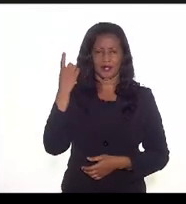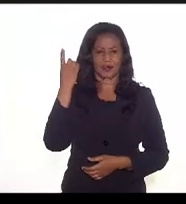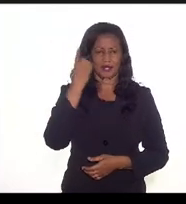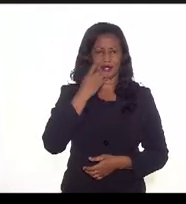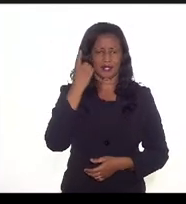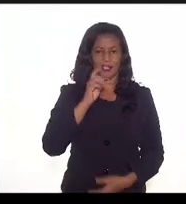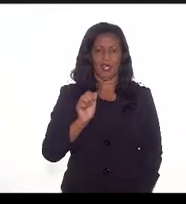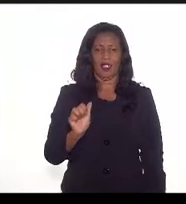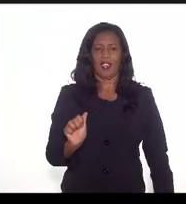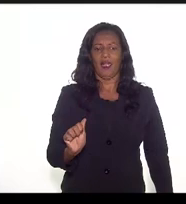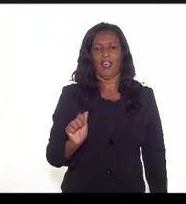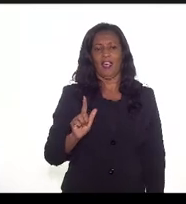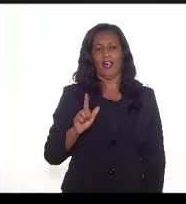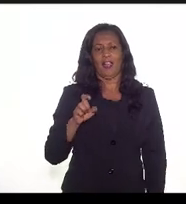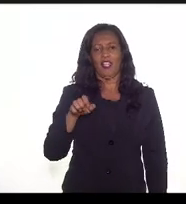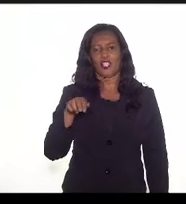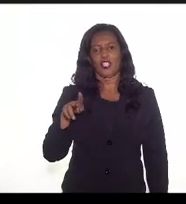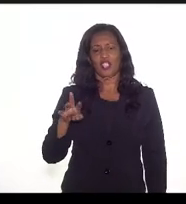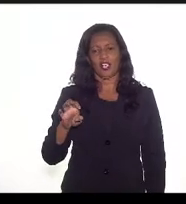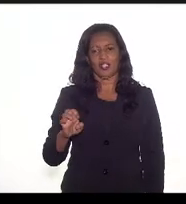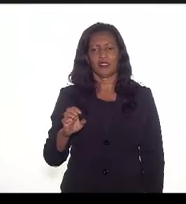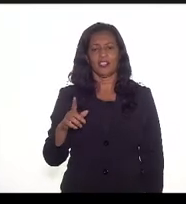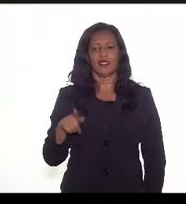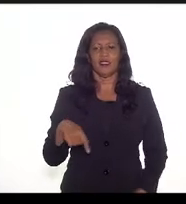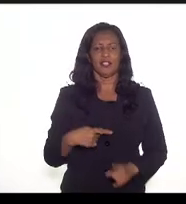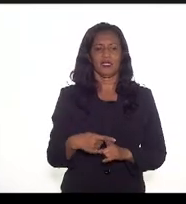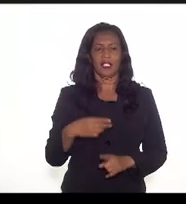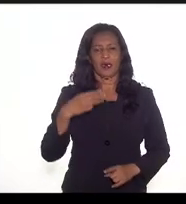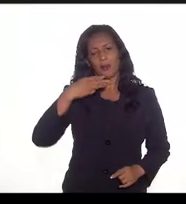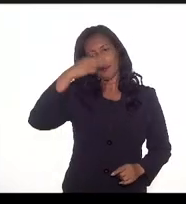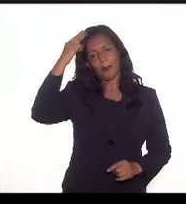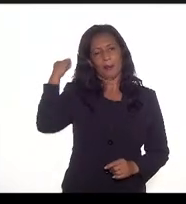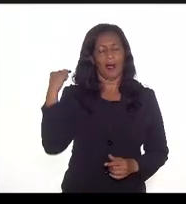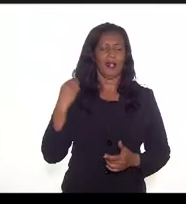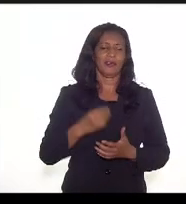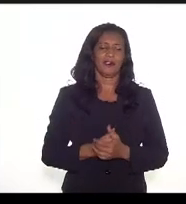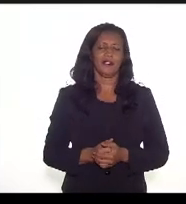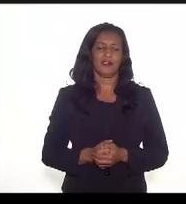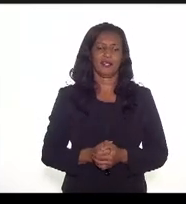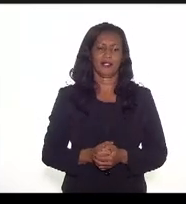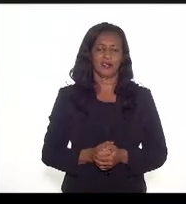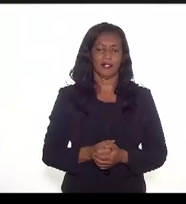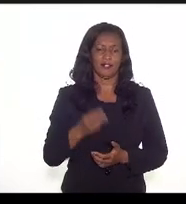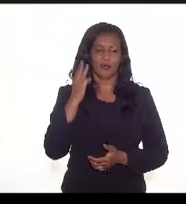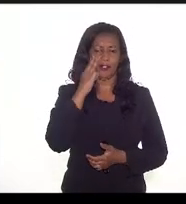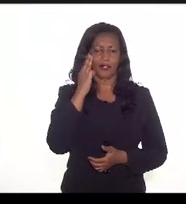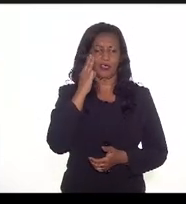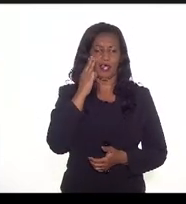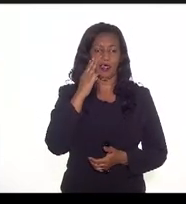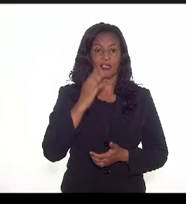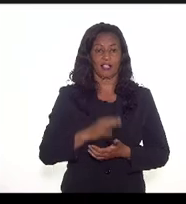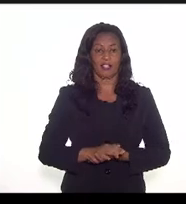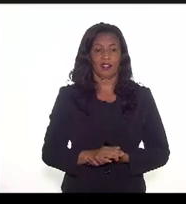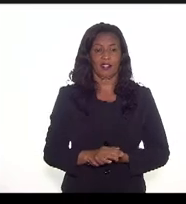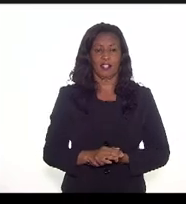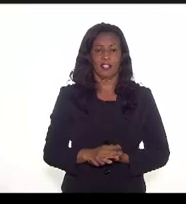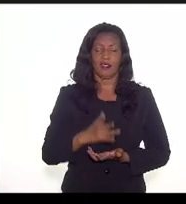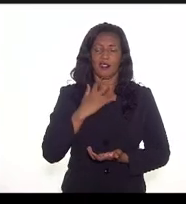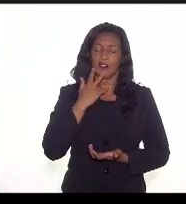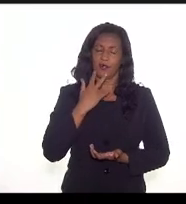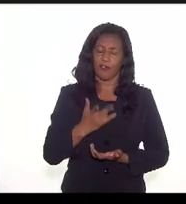Freitas, deputado Valdeir Carneiro, deputado Márcio Pacheco. Né? E dizer que vai ser